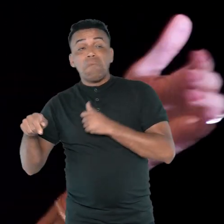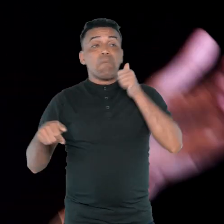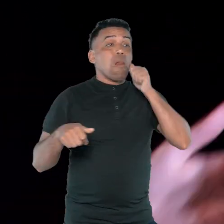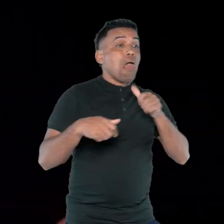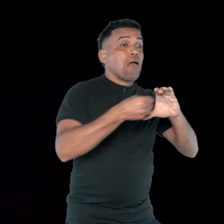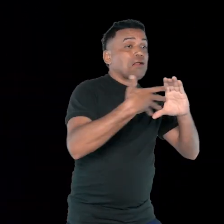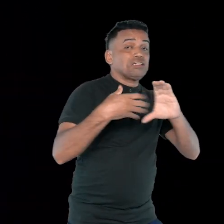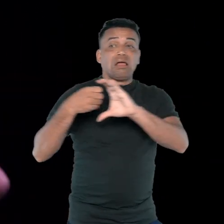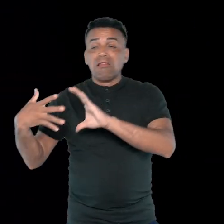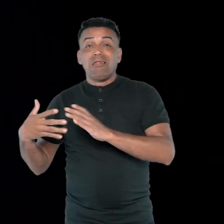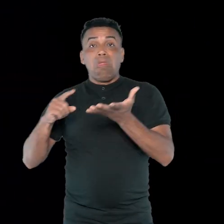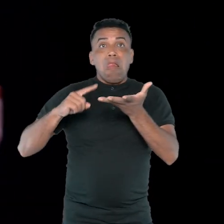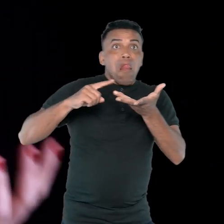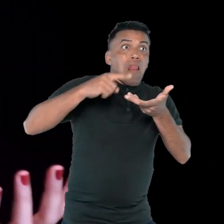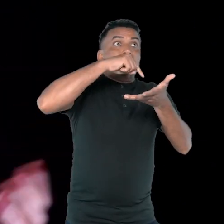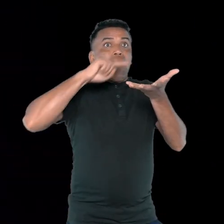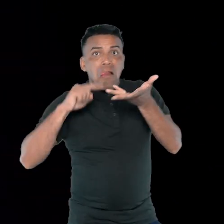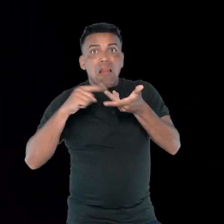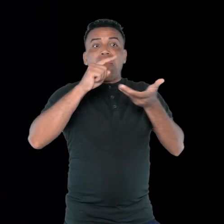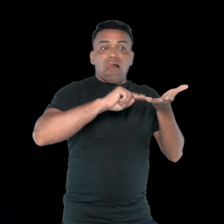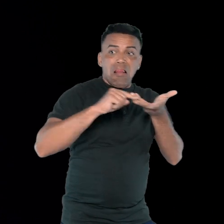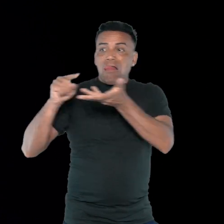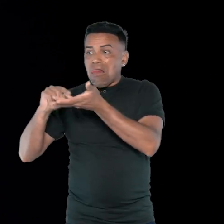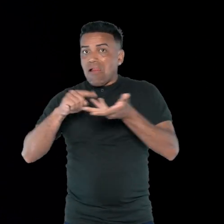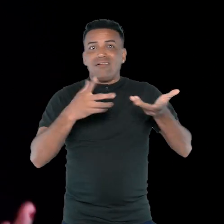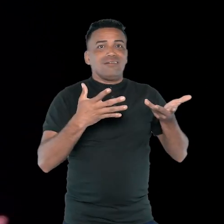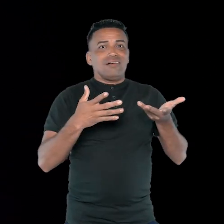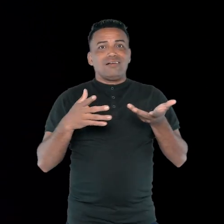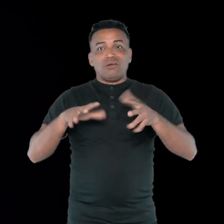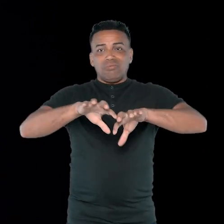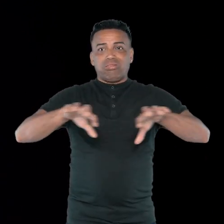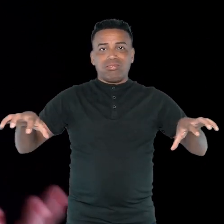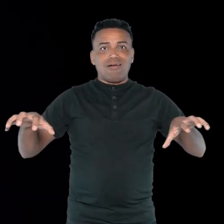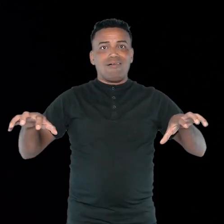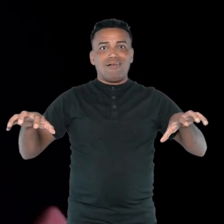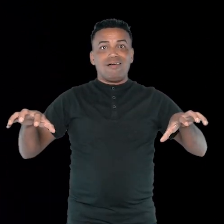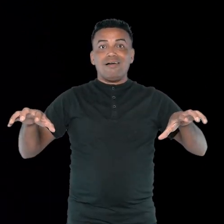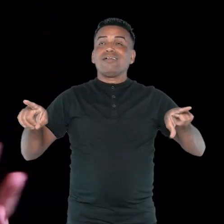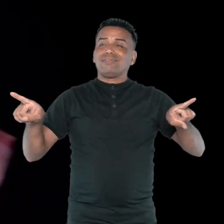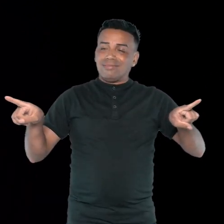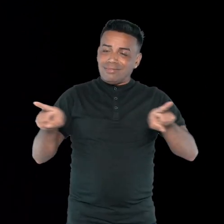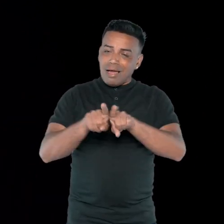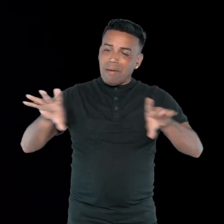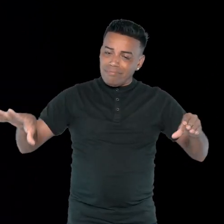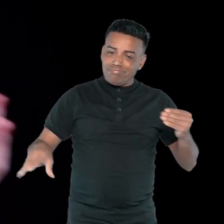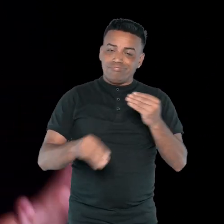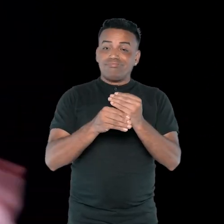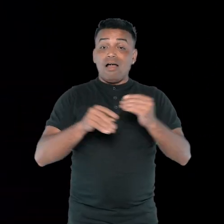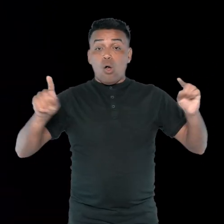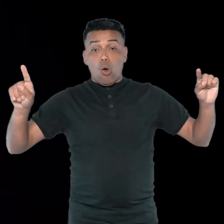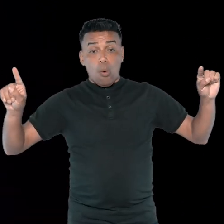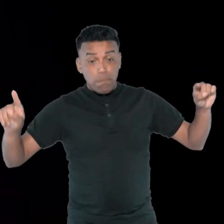isso, isso, isso e aquilo, e tentar fazer com que eles sejam muito distintos e complementares, eles são opostos, eles